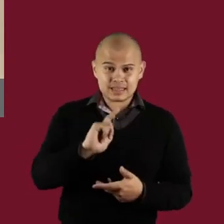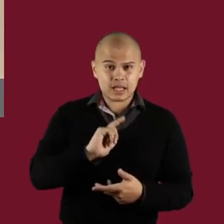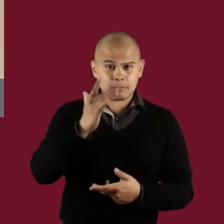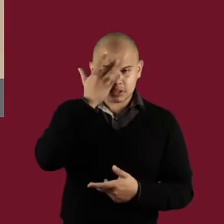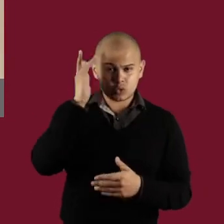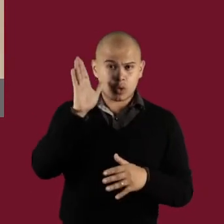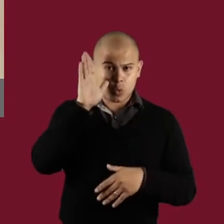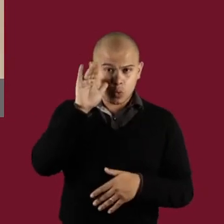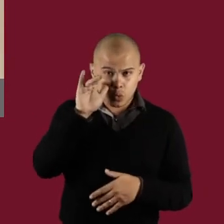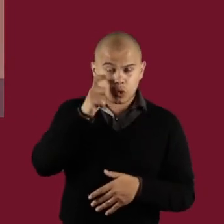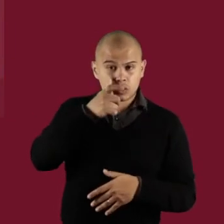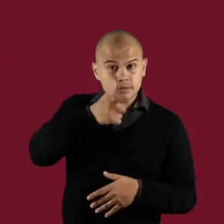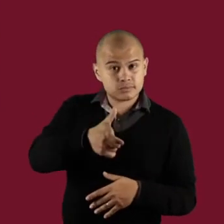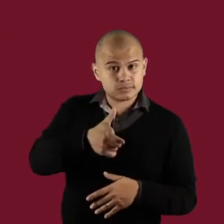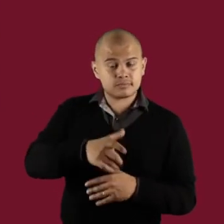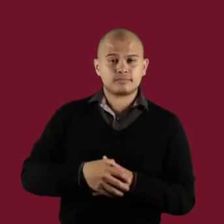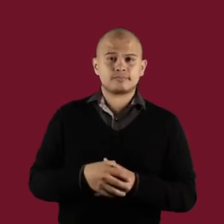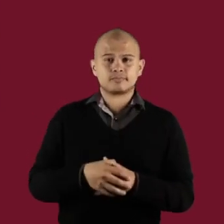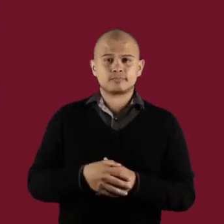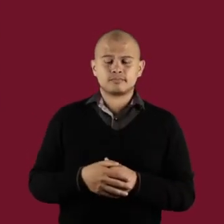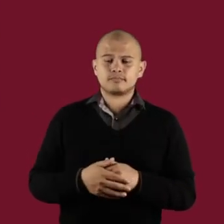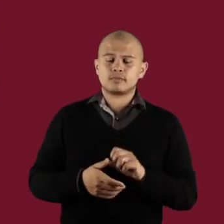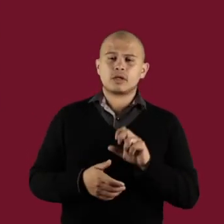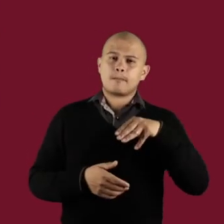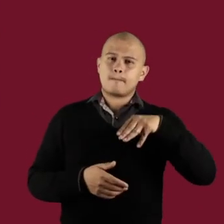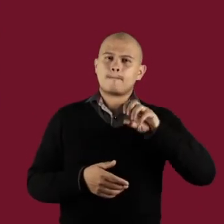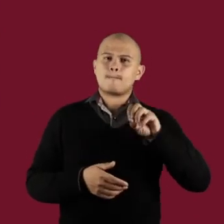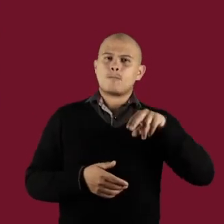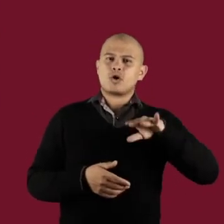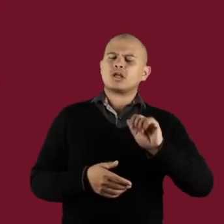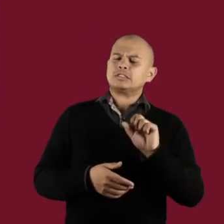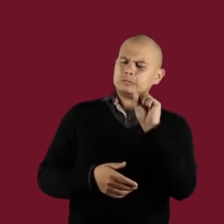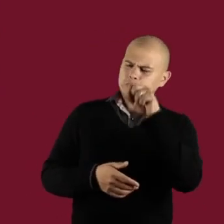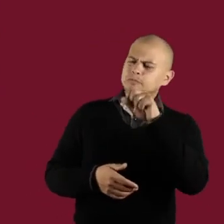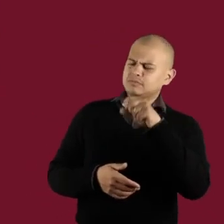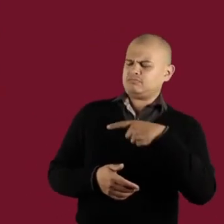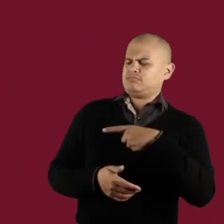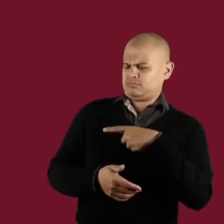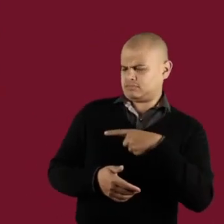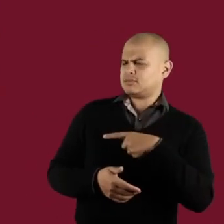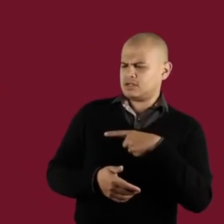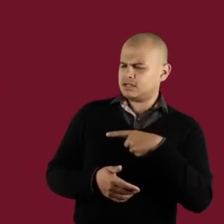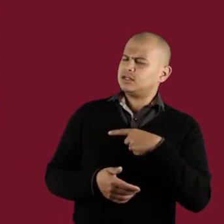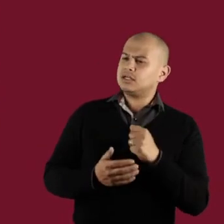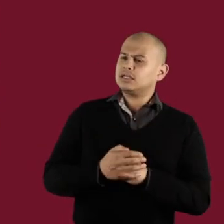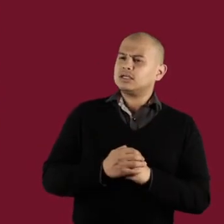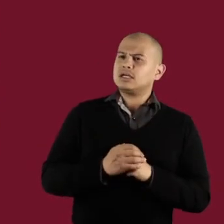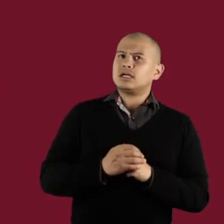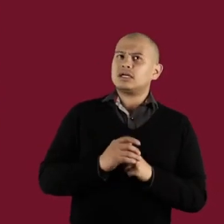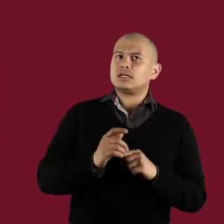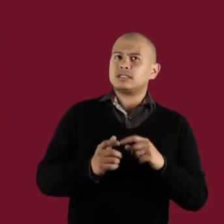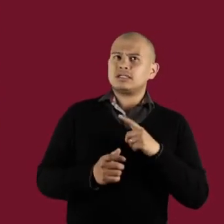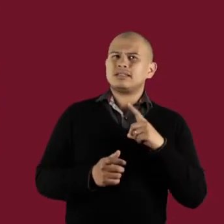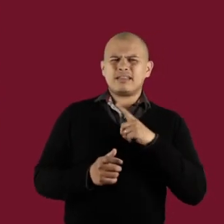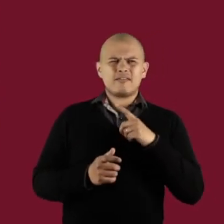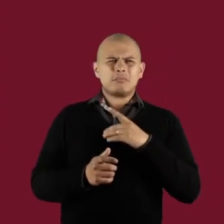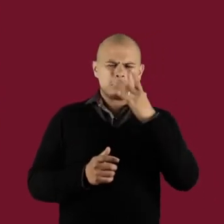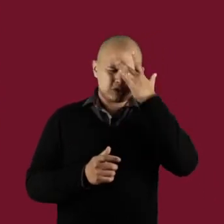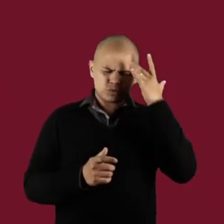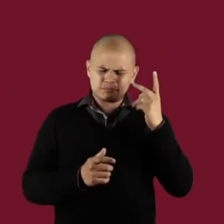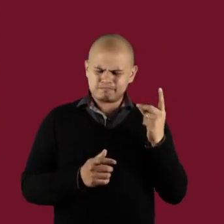percebem isso? Existe. Francis, existe essa demanda e alguém descreveu, a gente começou a falar